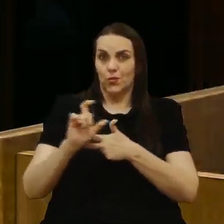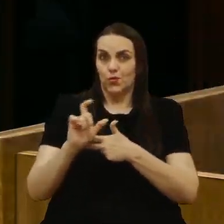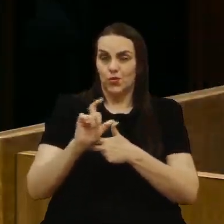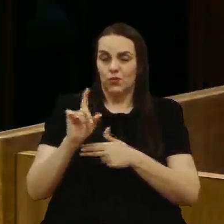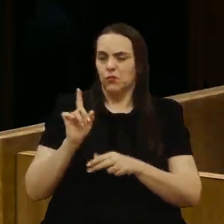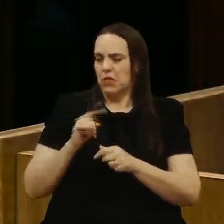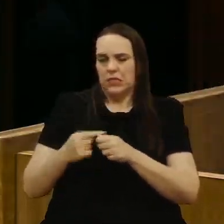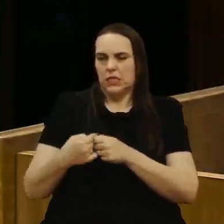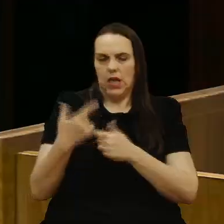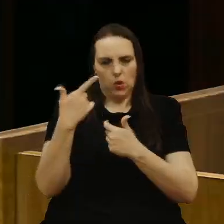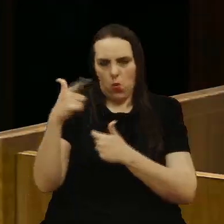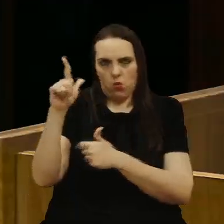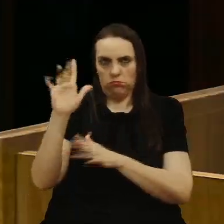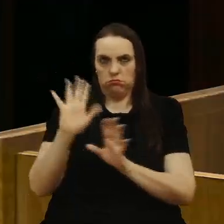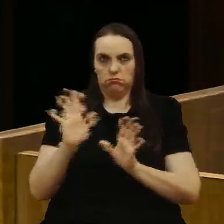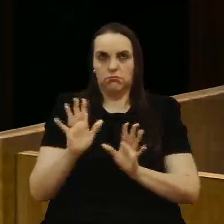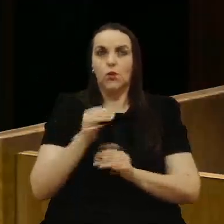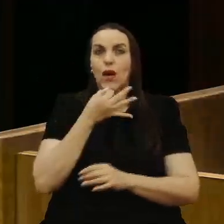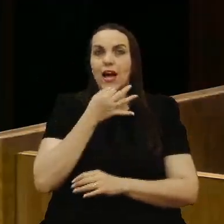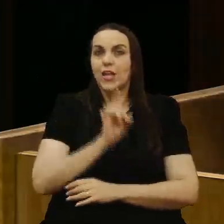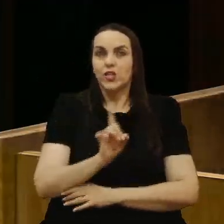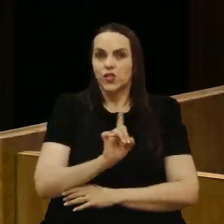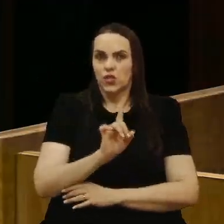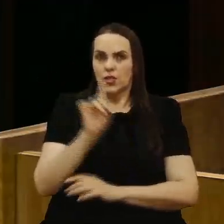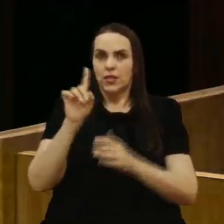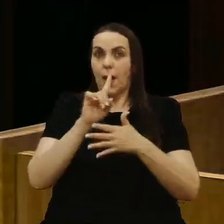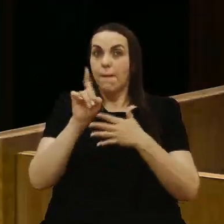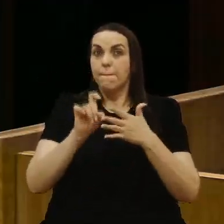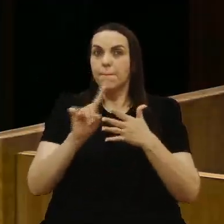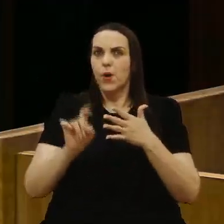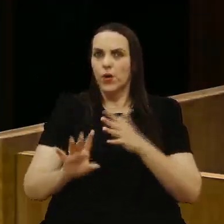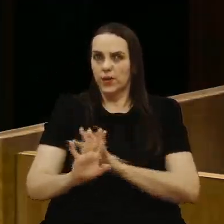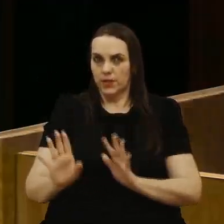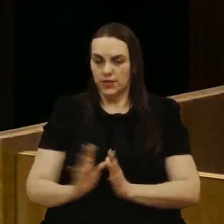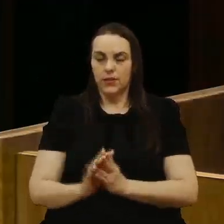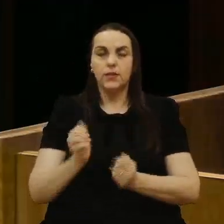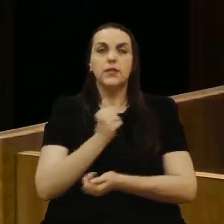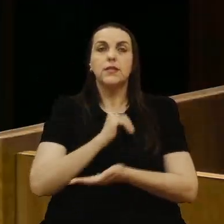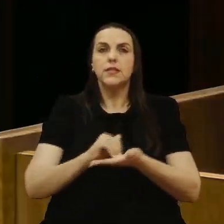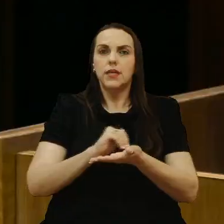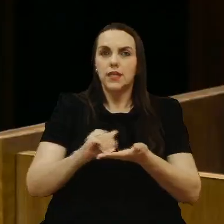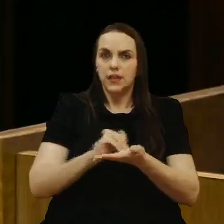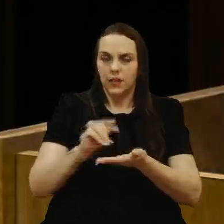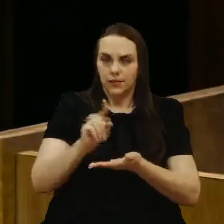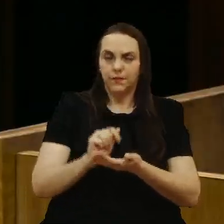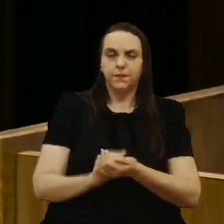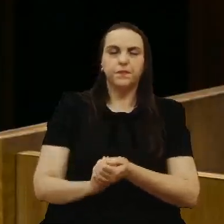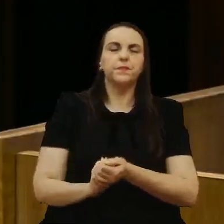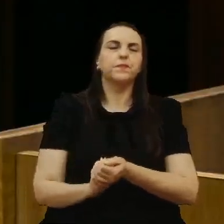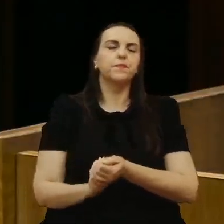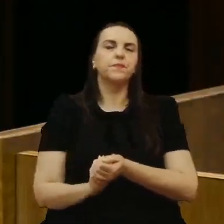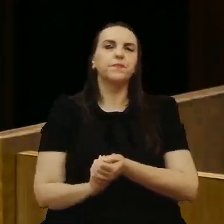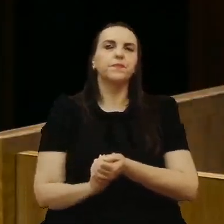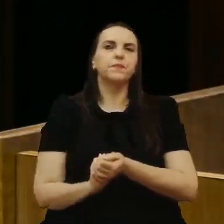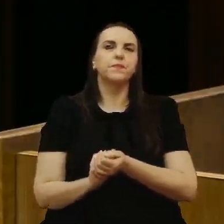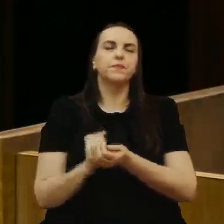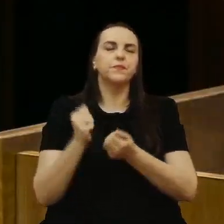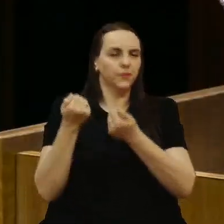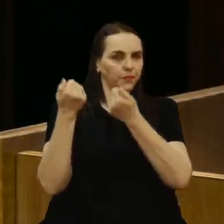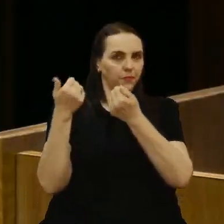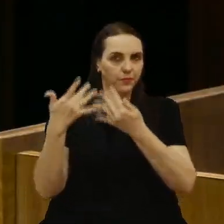é Caxias, é hipotético, se um secretário se manifestasse em relação